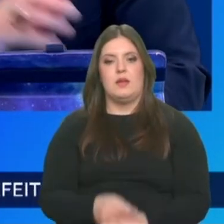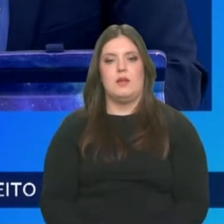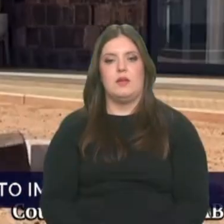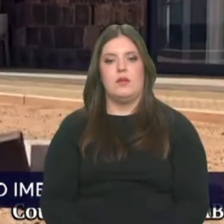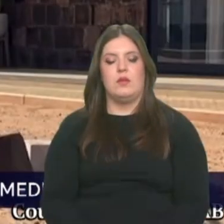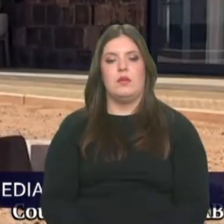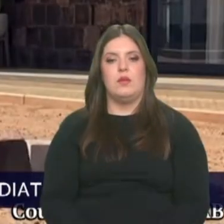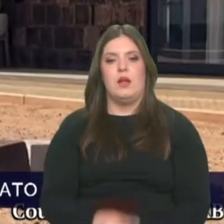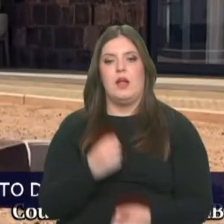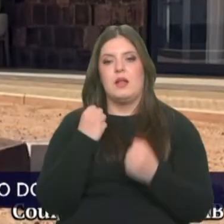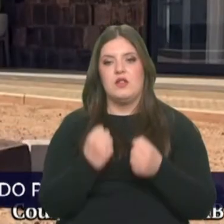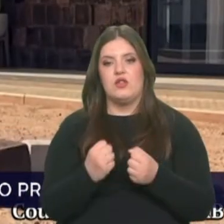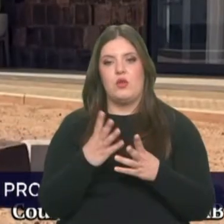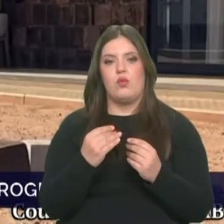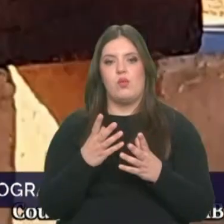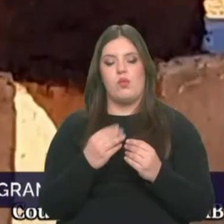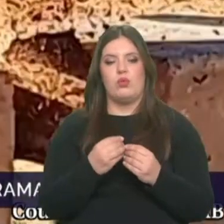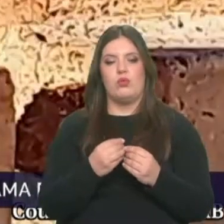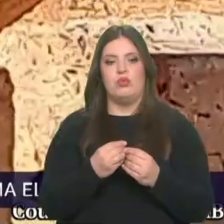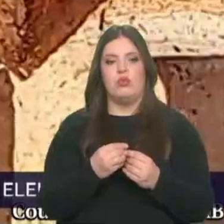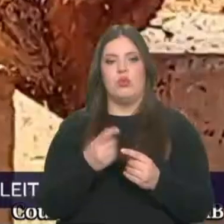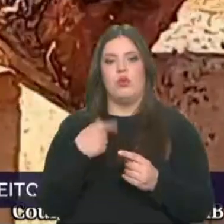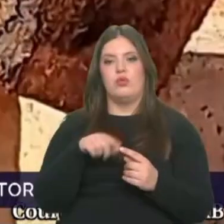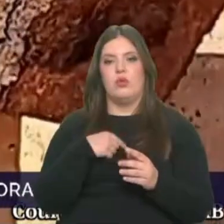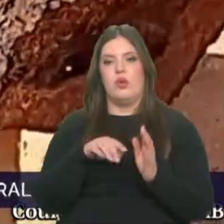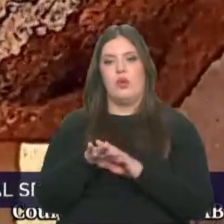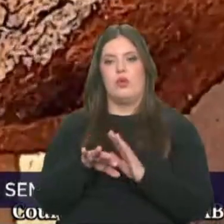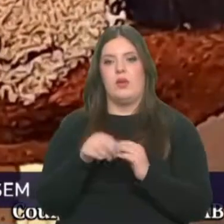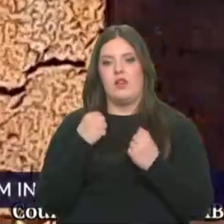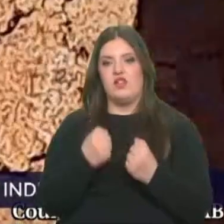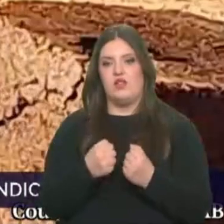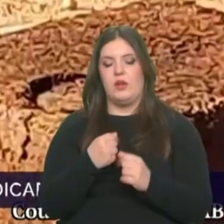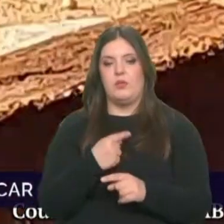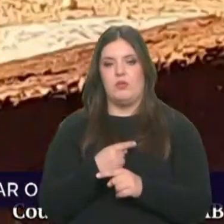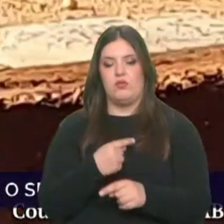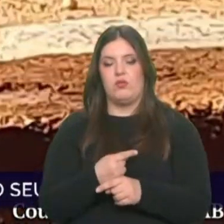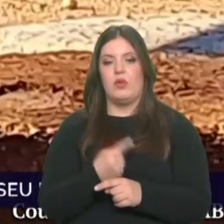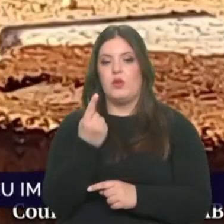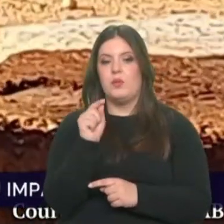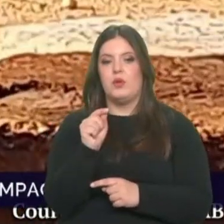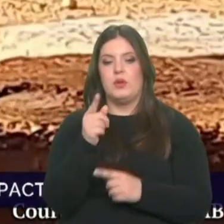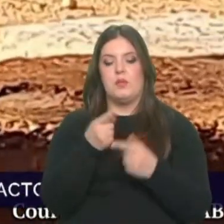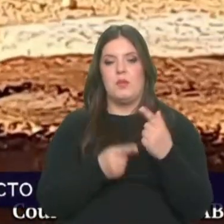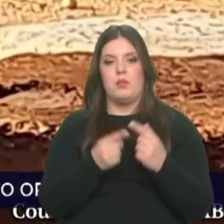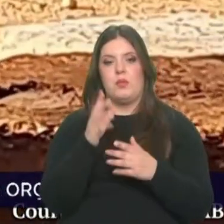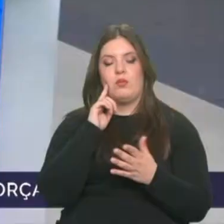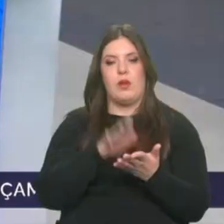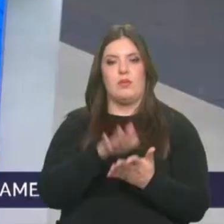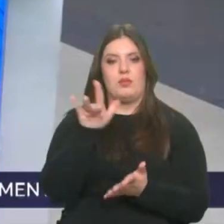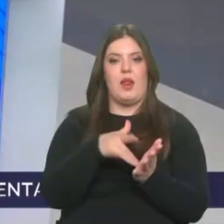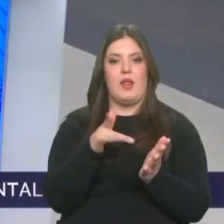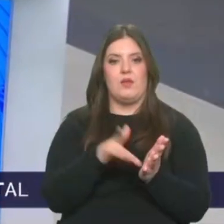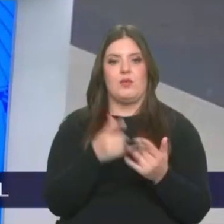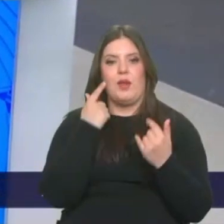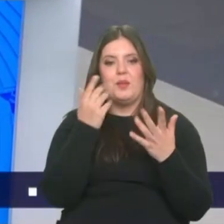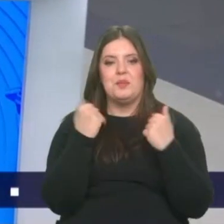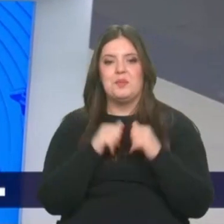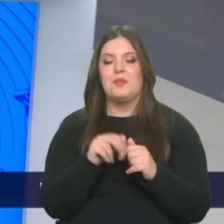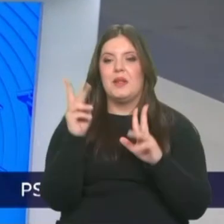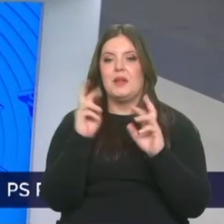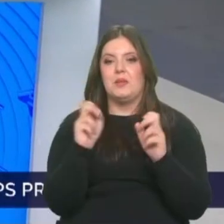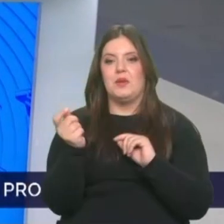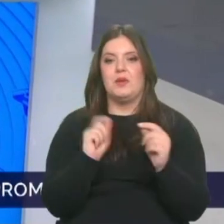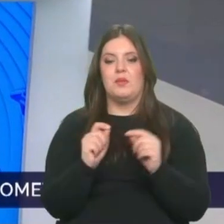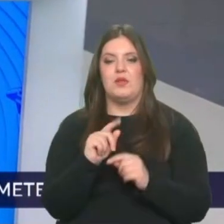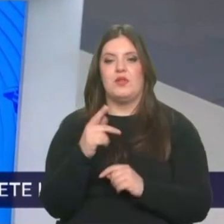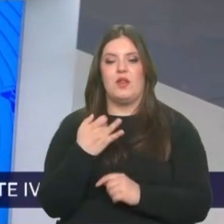extremamente resistente. Dos nossos cogumelos é do lado direito e é profundamente resistente. E agora tens 1 minuto e meio para mostrar essa pilha de livros. Vamos lá. De Temas e Debates e de